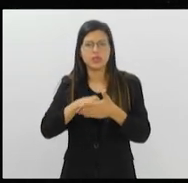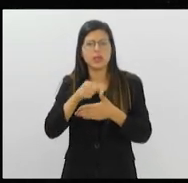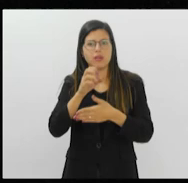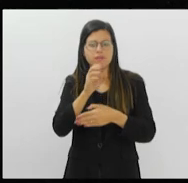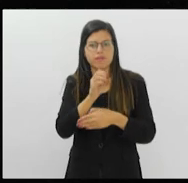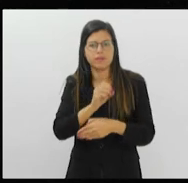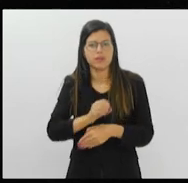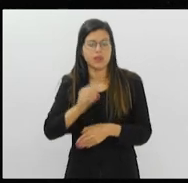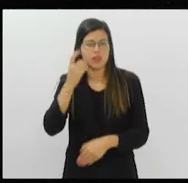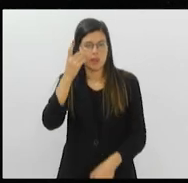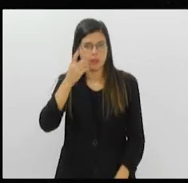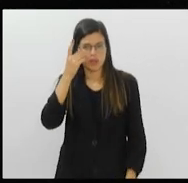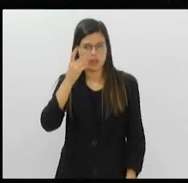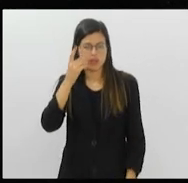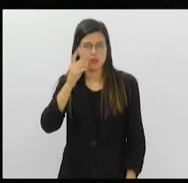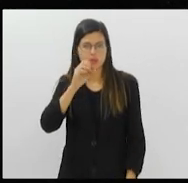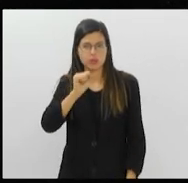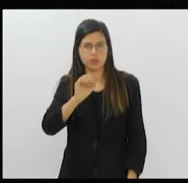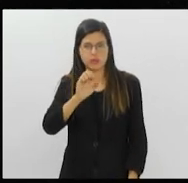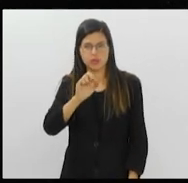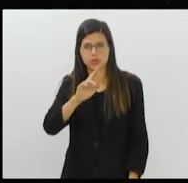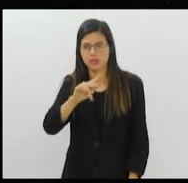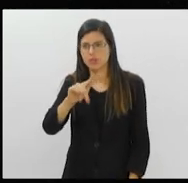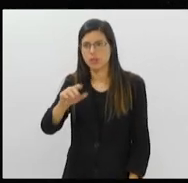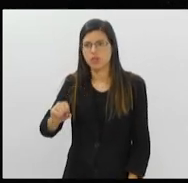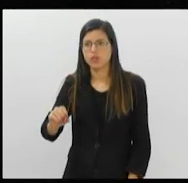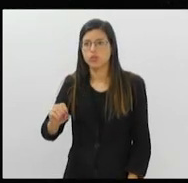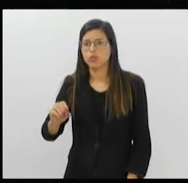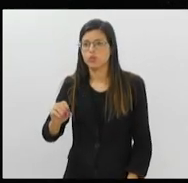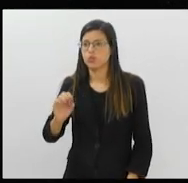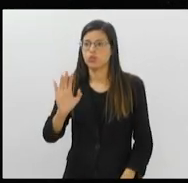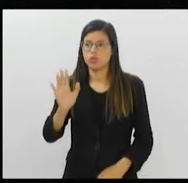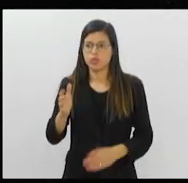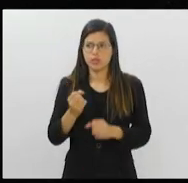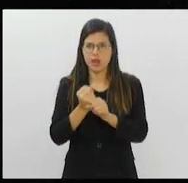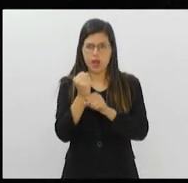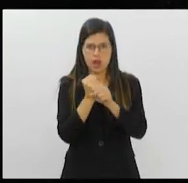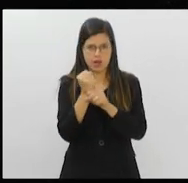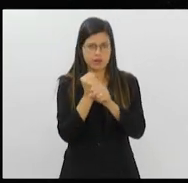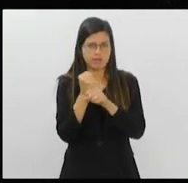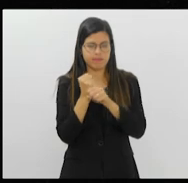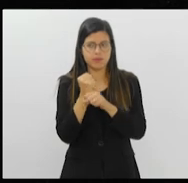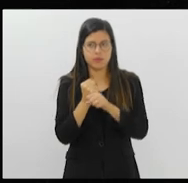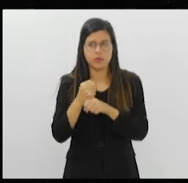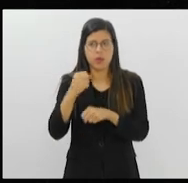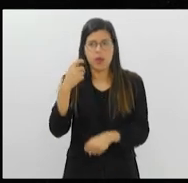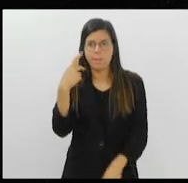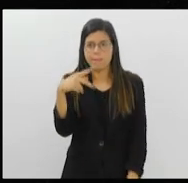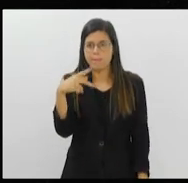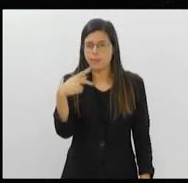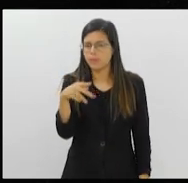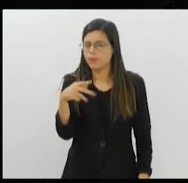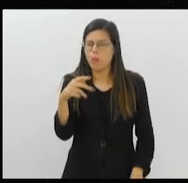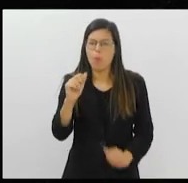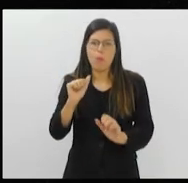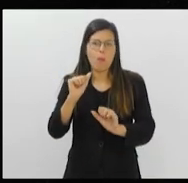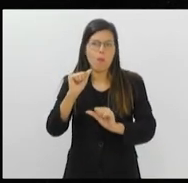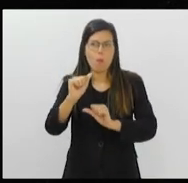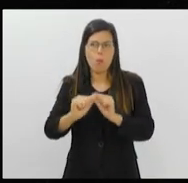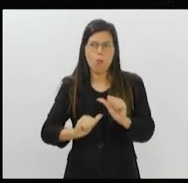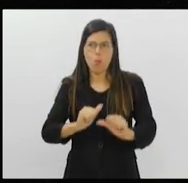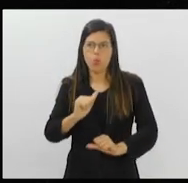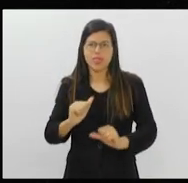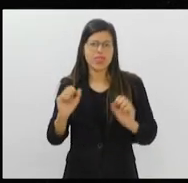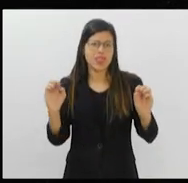Fernandes, em glória, há mais de década, e a Petrobras não muda um milímetro na